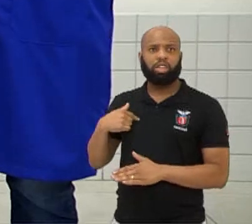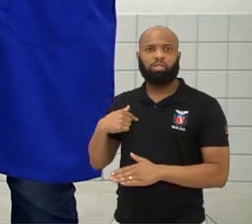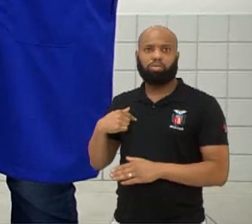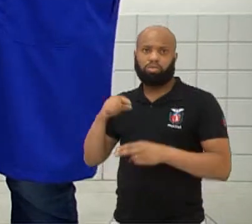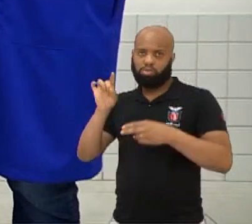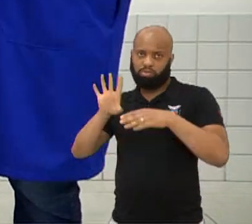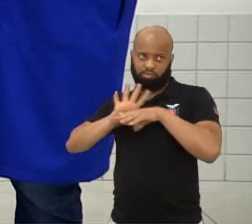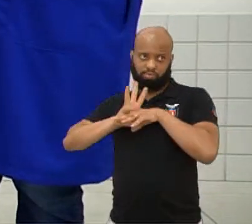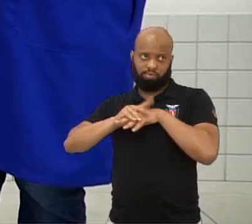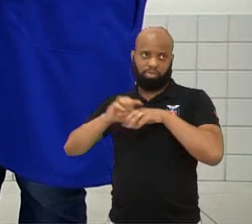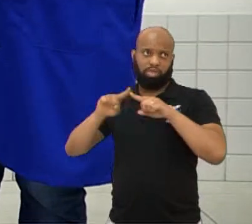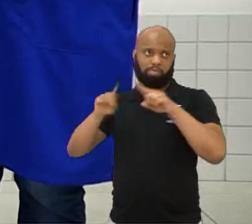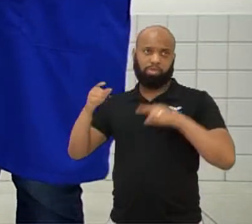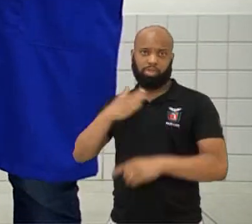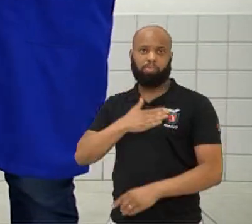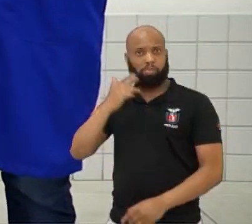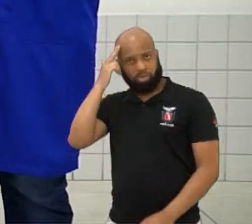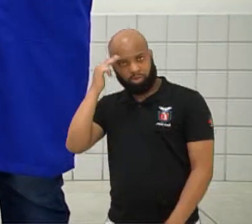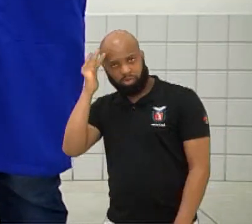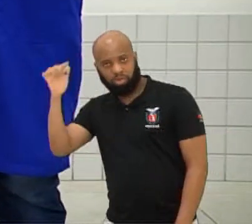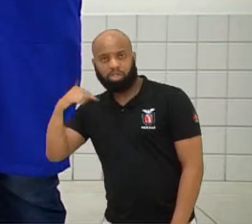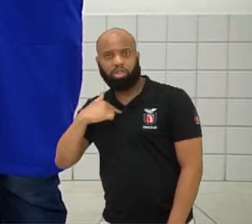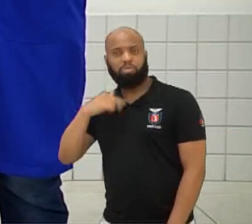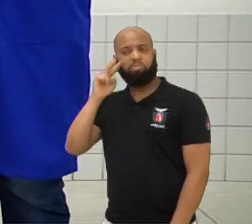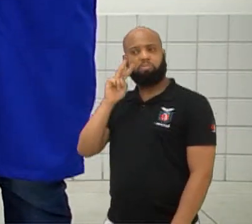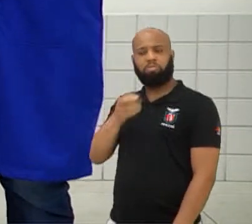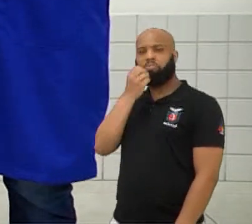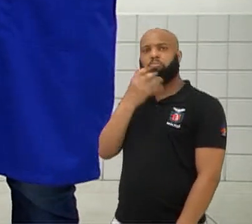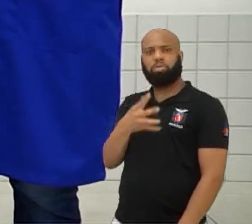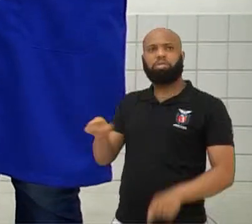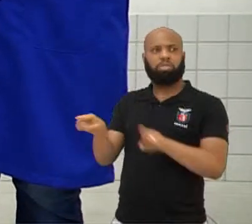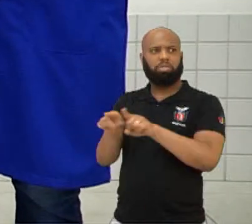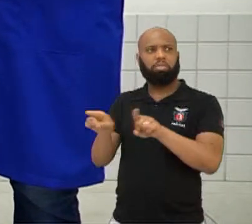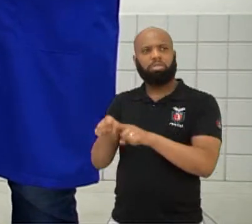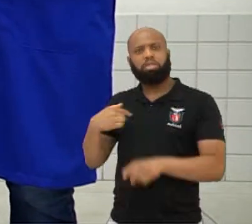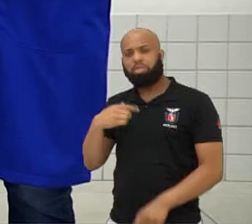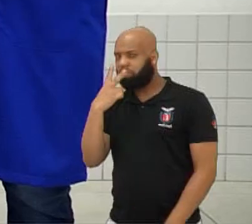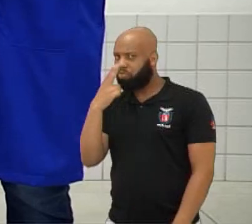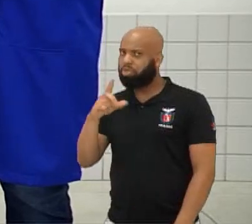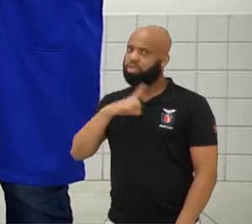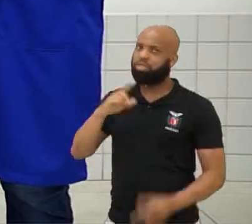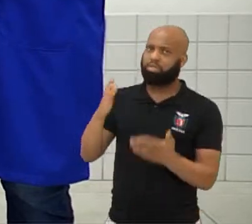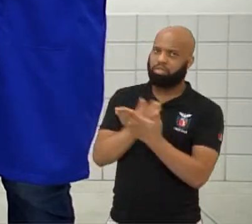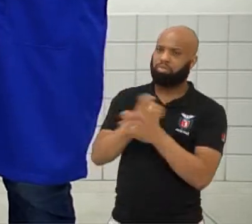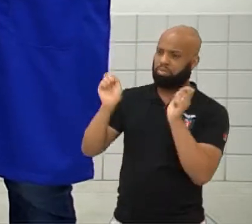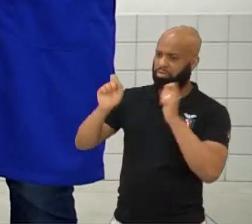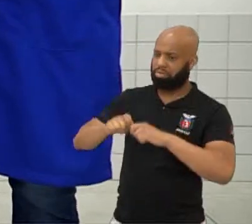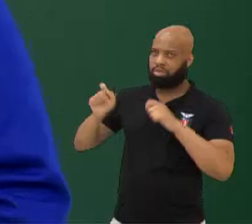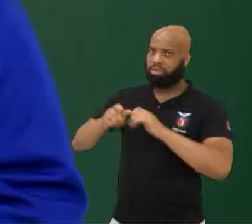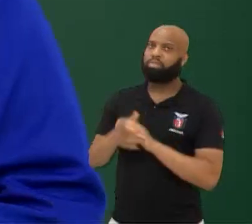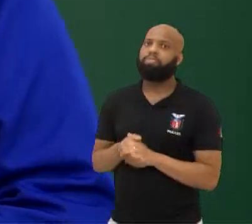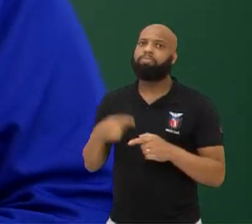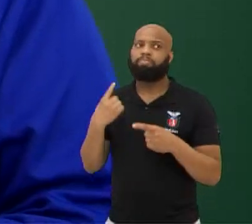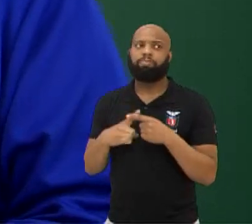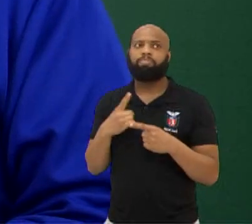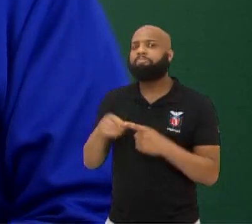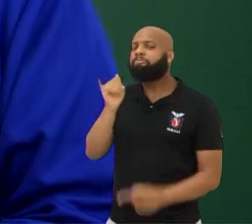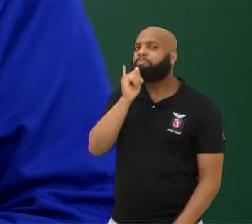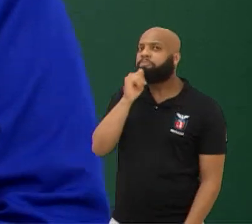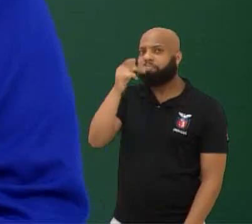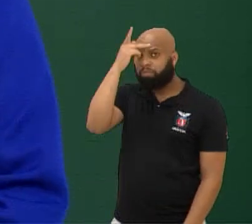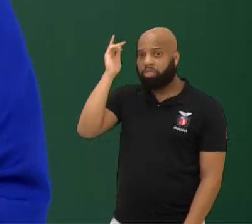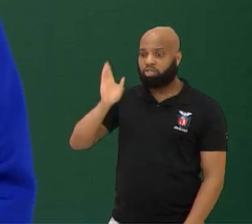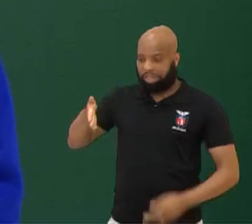meus sonhos eu enxergo muito bem. Então, acredito que deve ter alguma possibilidade. Por exemplo, as pessoas